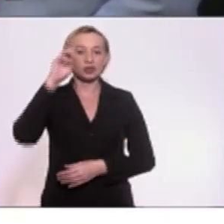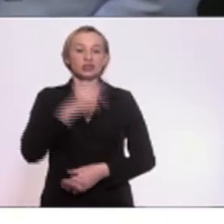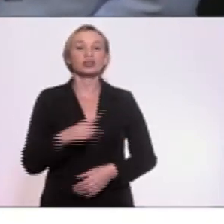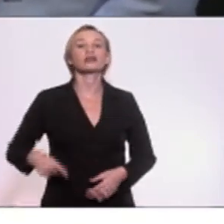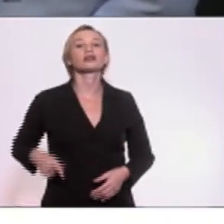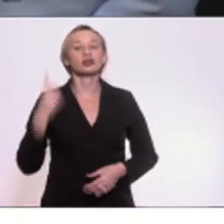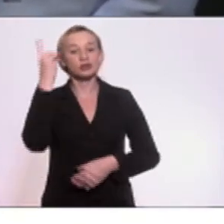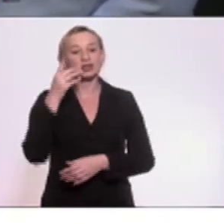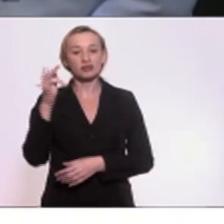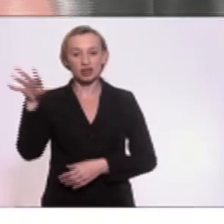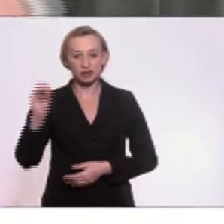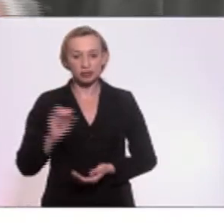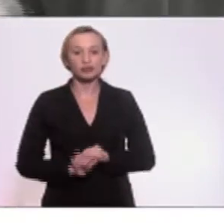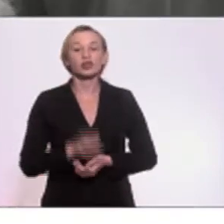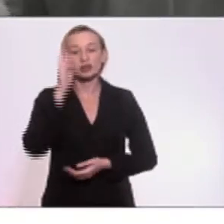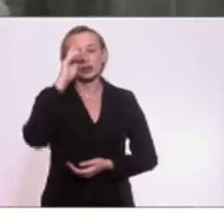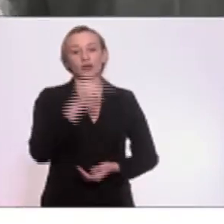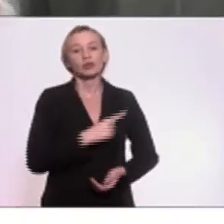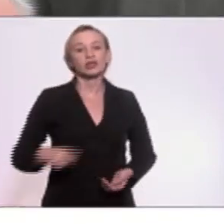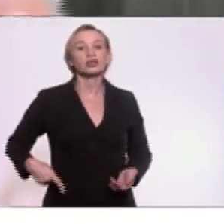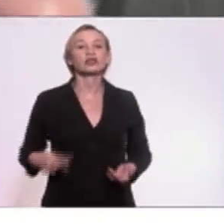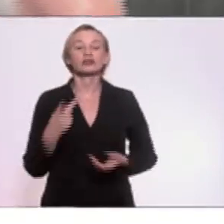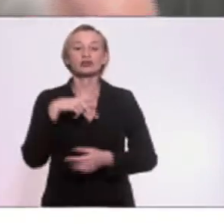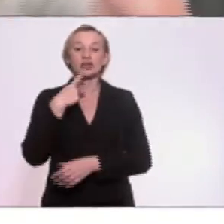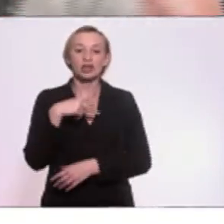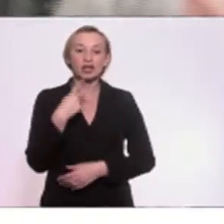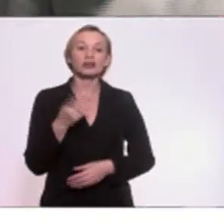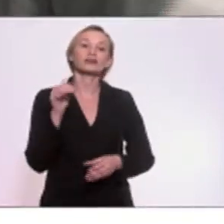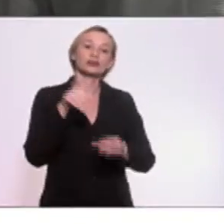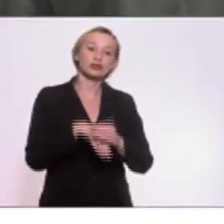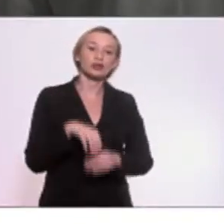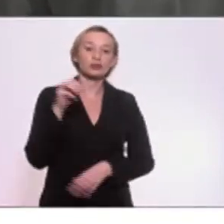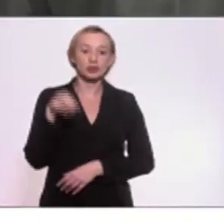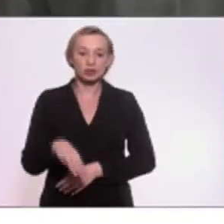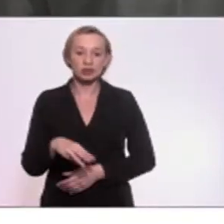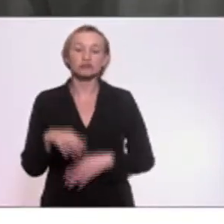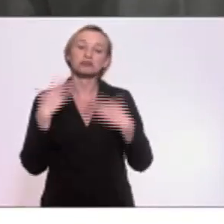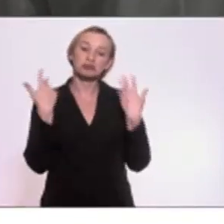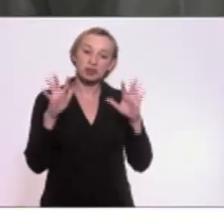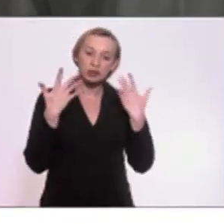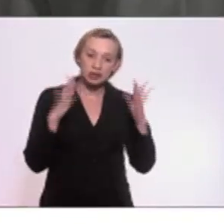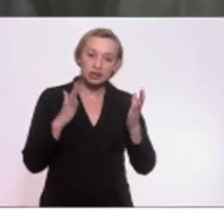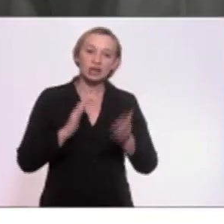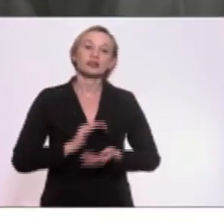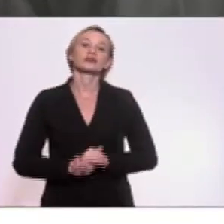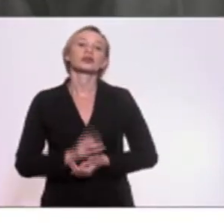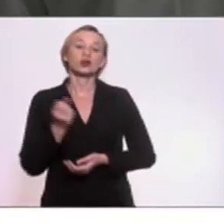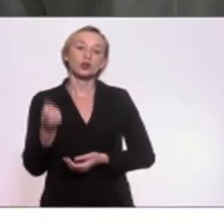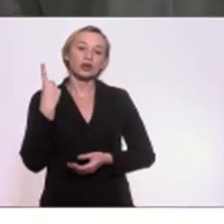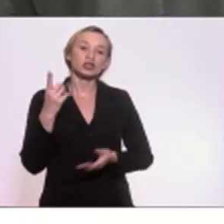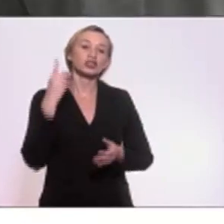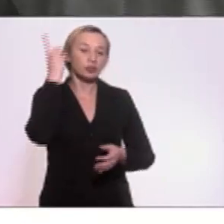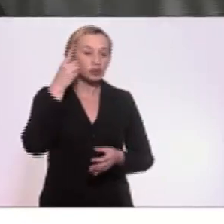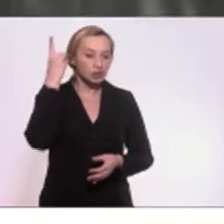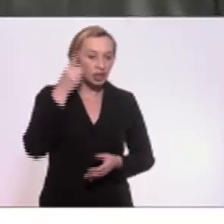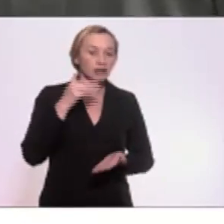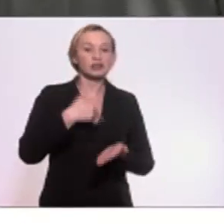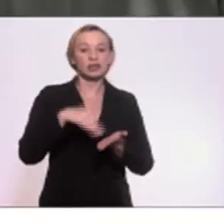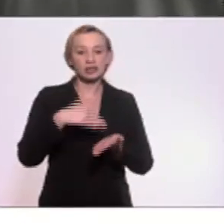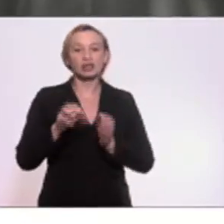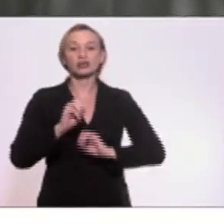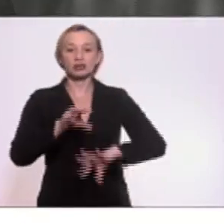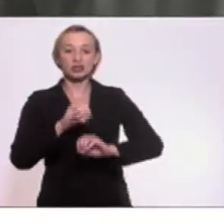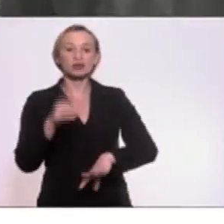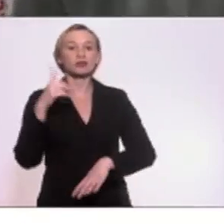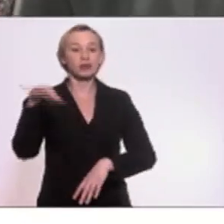Deputado Flávio. Senhor presidente, declarar o nosso voto favorável, parabenizar o autor, o ex-deputado, o atual secretário de Educação,